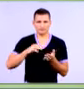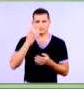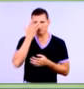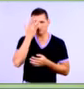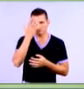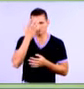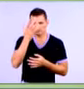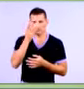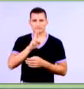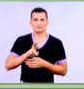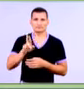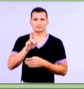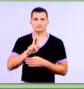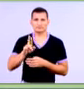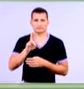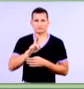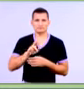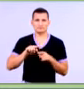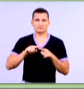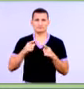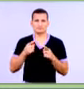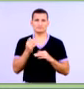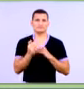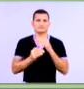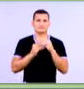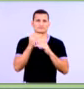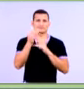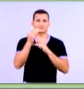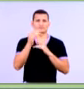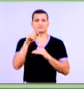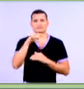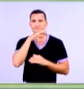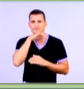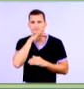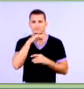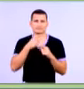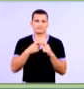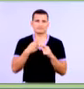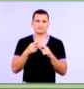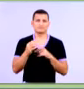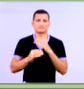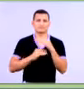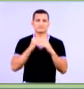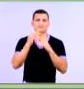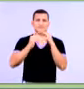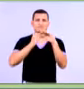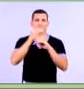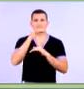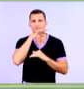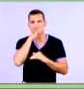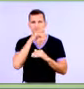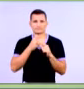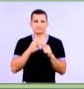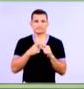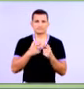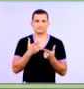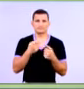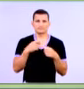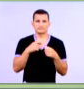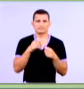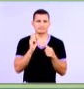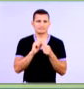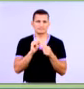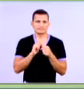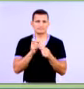de implementar, só que o desempenho dela é muito ruim. Por que o desempenho dela é muito ruim? Porque ele tem que fazer